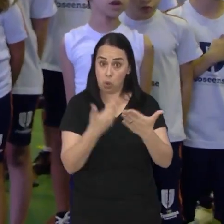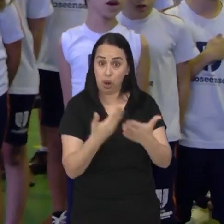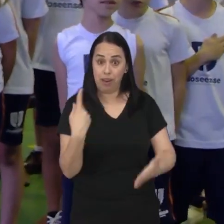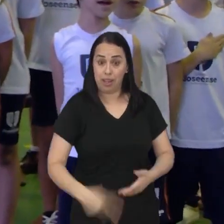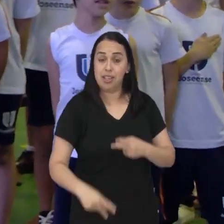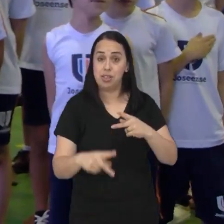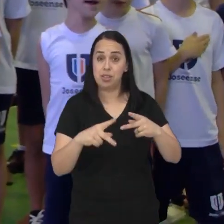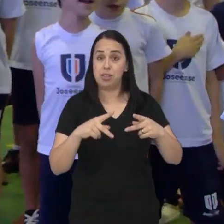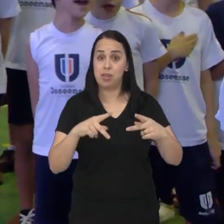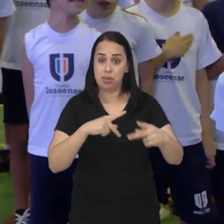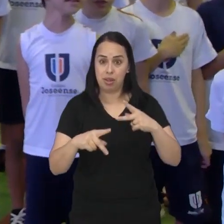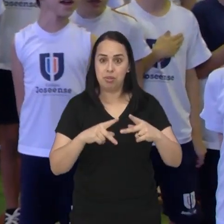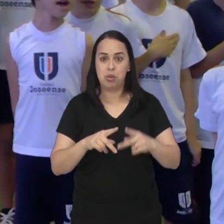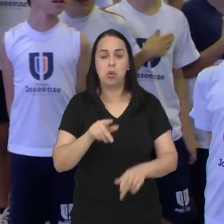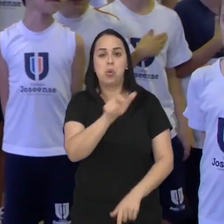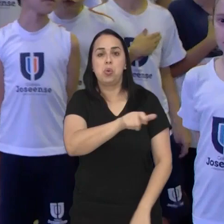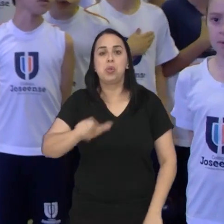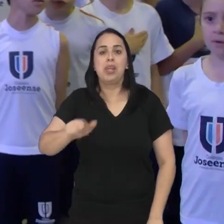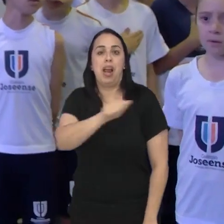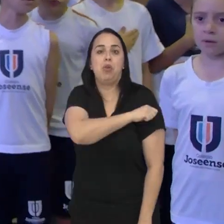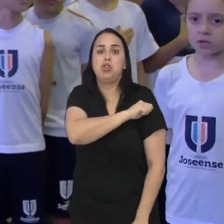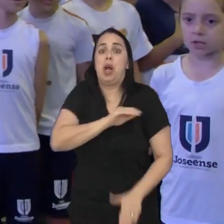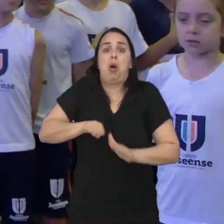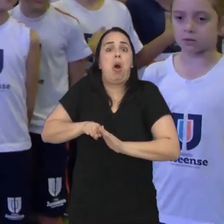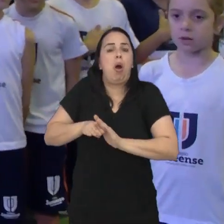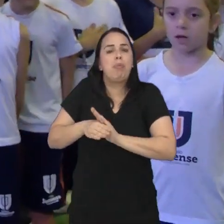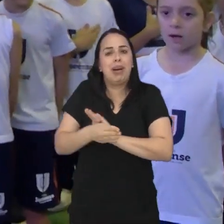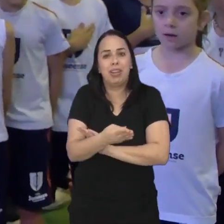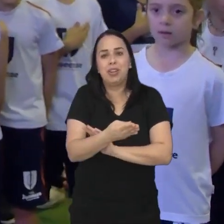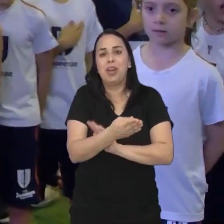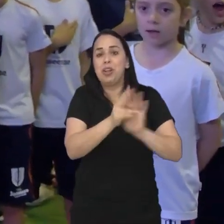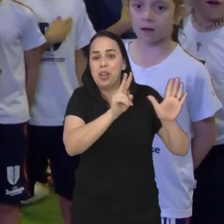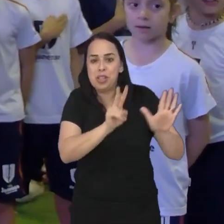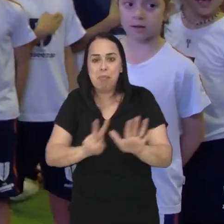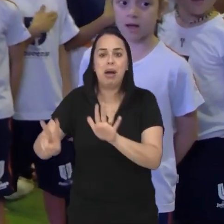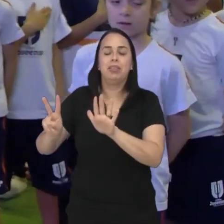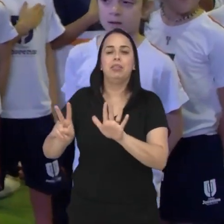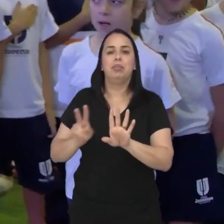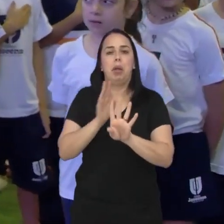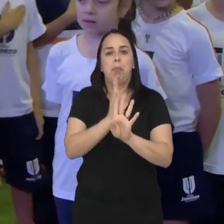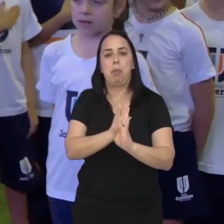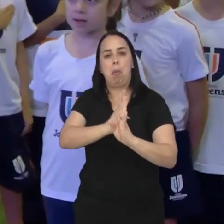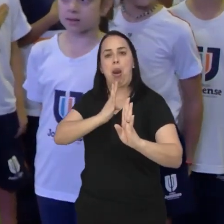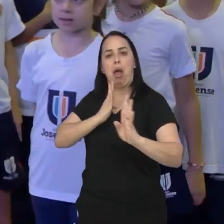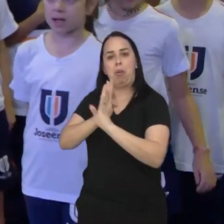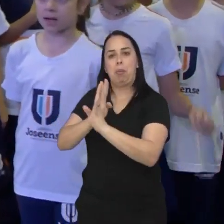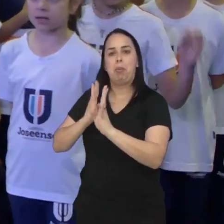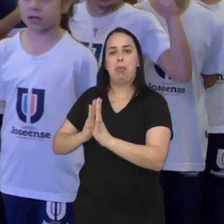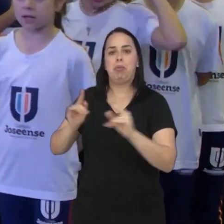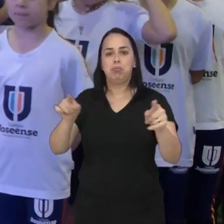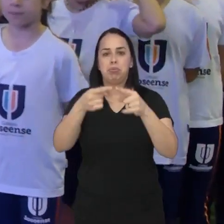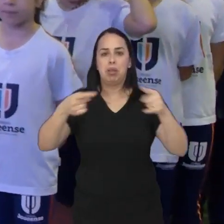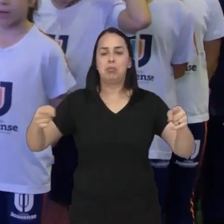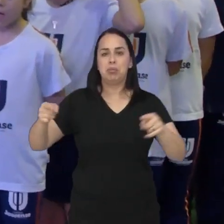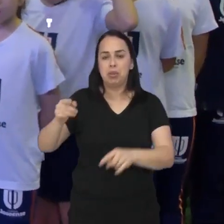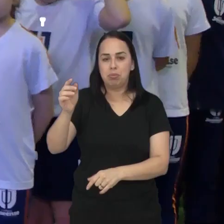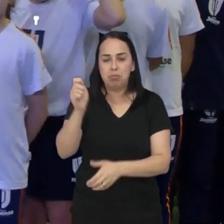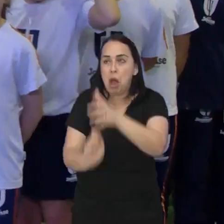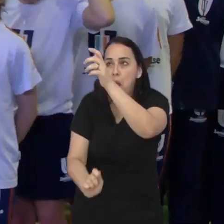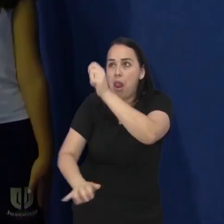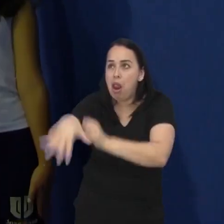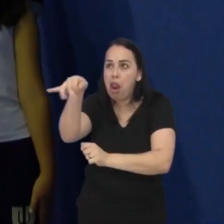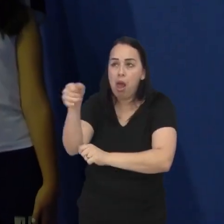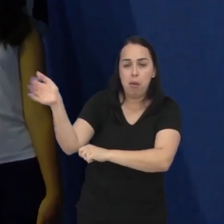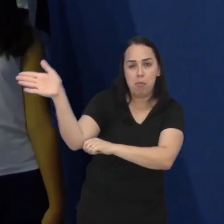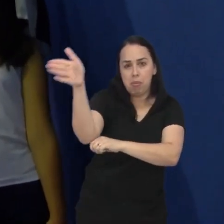Nesse colégio de São José dos Campos, os alunos já estão acostumados. Toda semana se juntam na quadra para cantar o hino